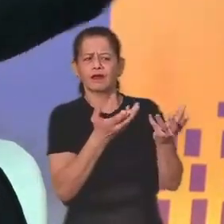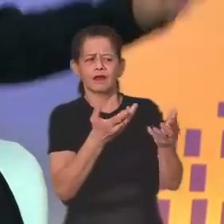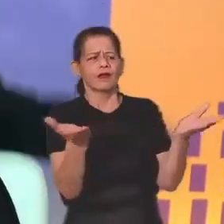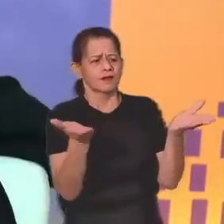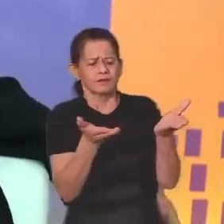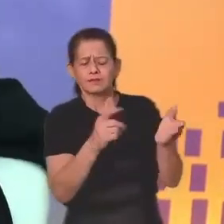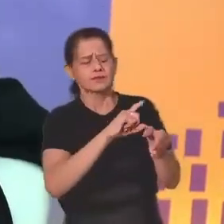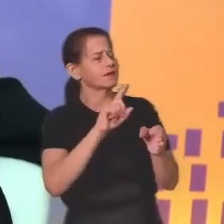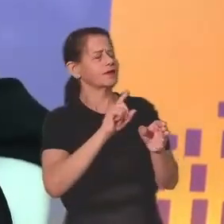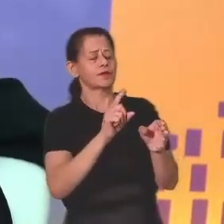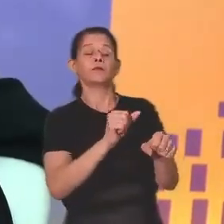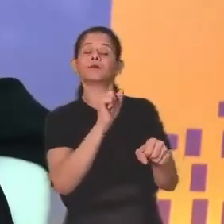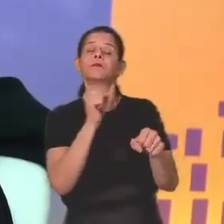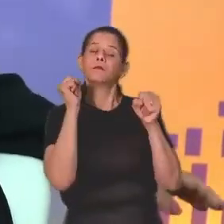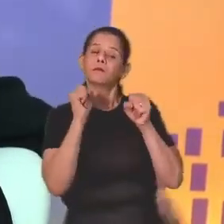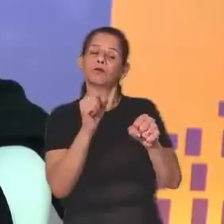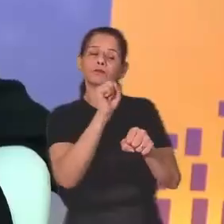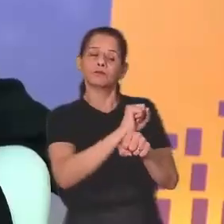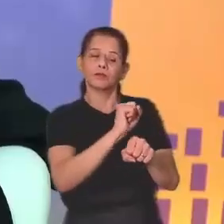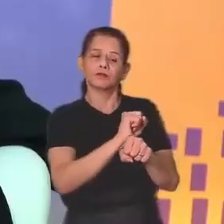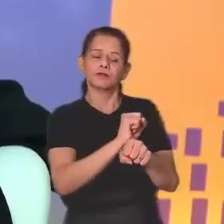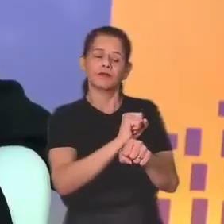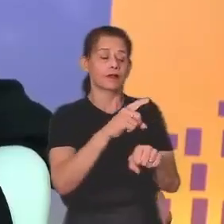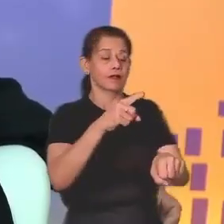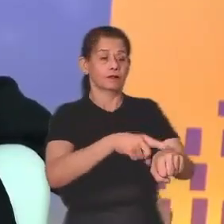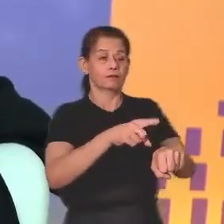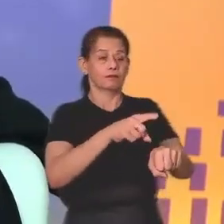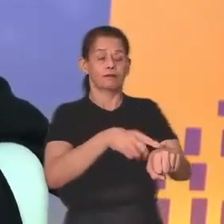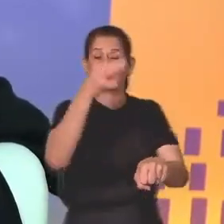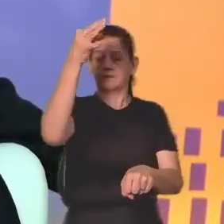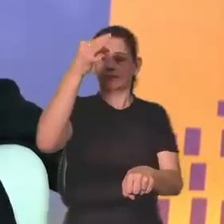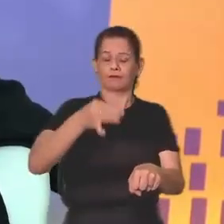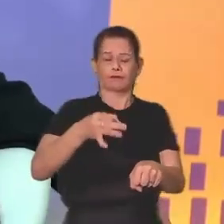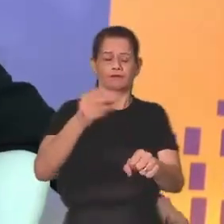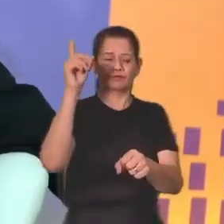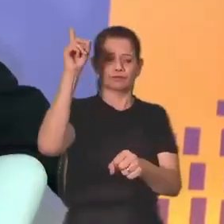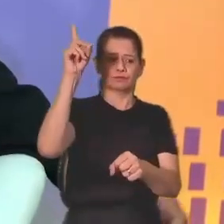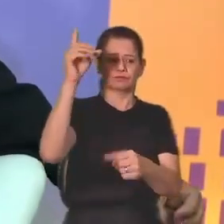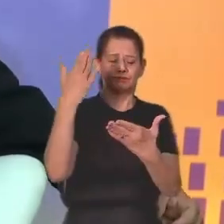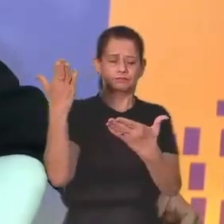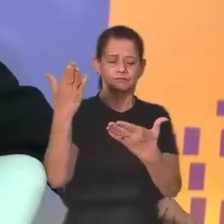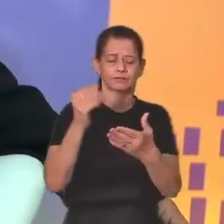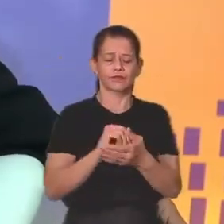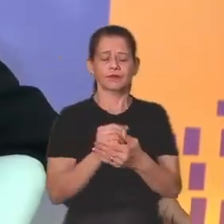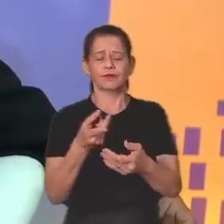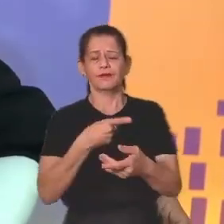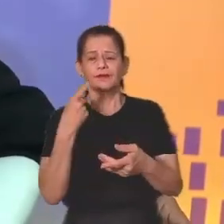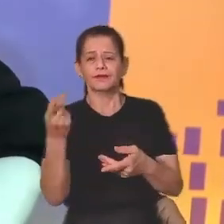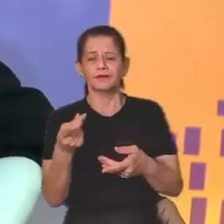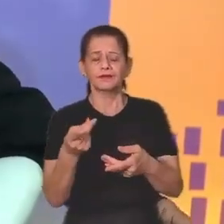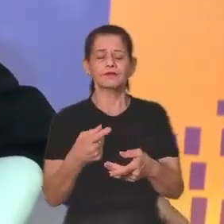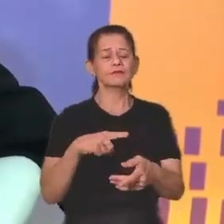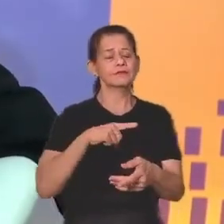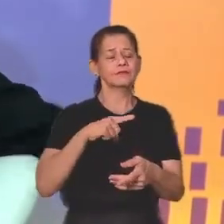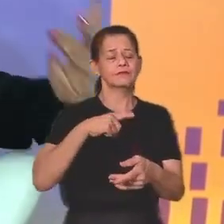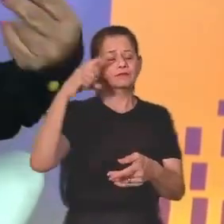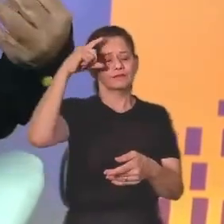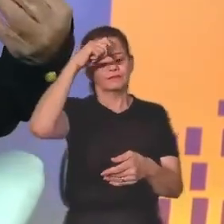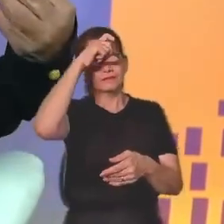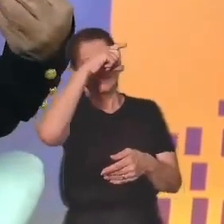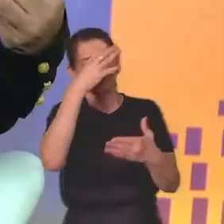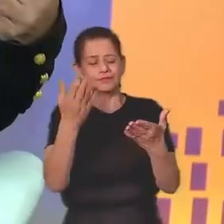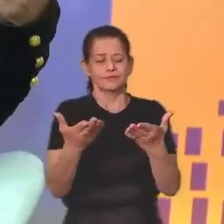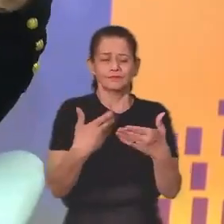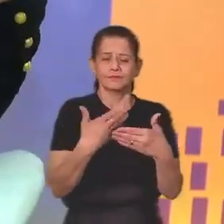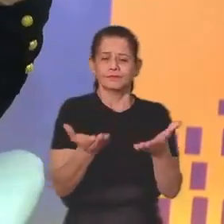hora que eu quiser, que a hora dele é abençoada. Né? Então, foi por isso que eu falo que eu não tive dificuldade, que foi uma